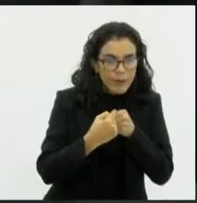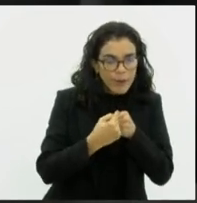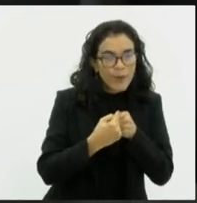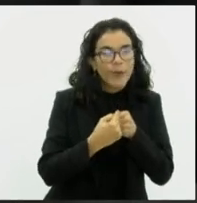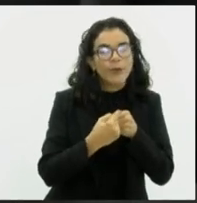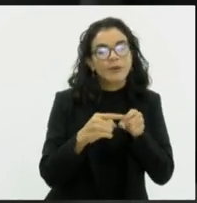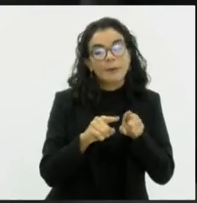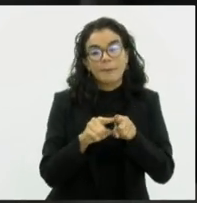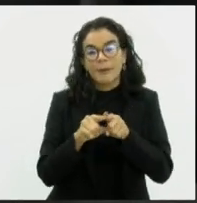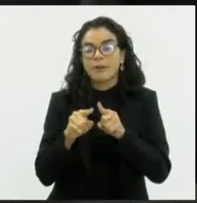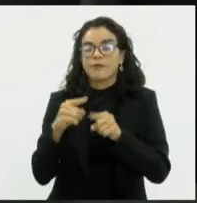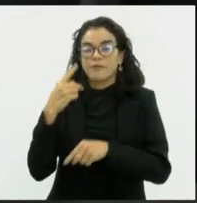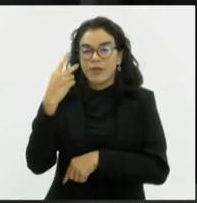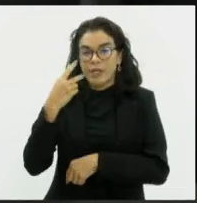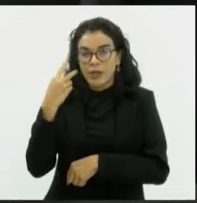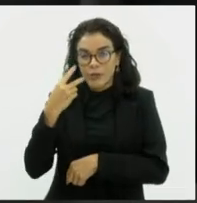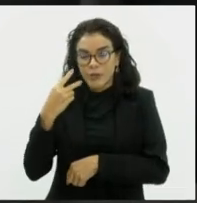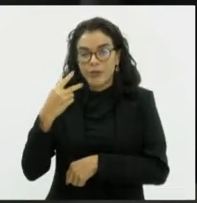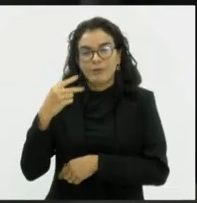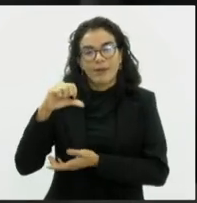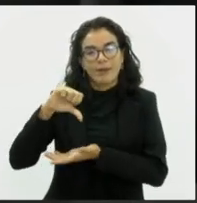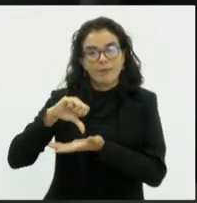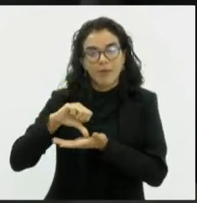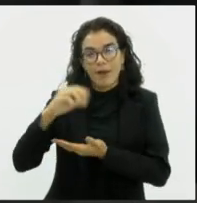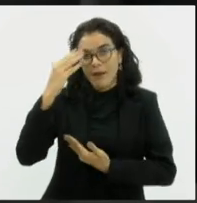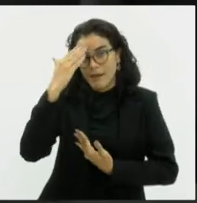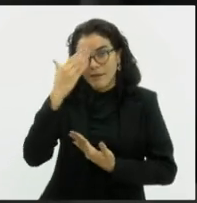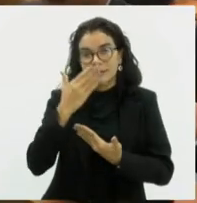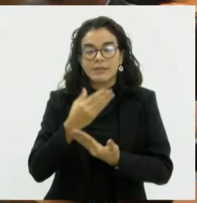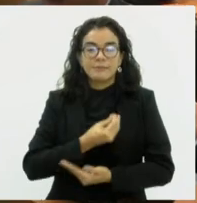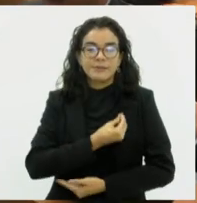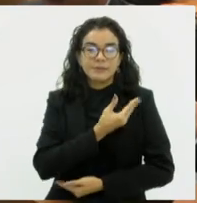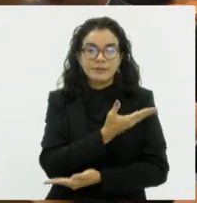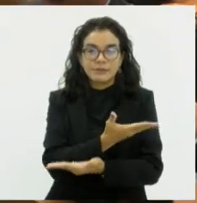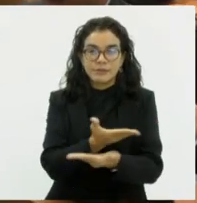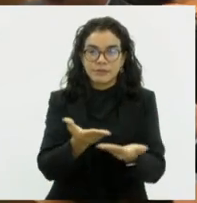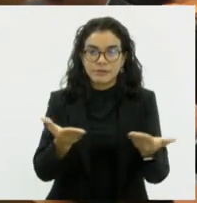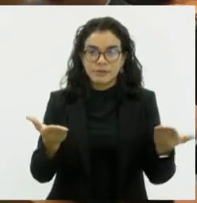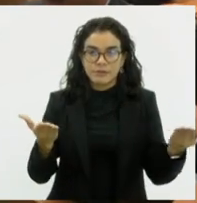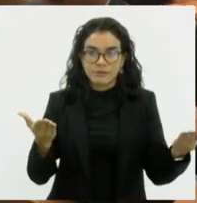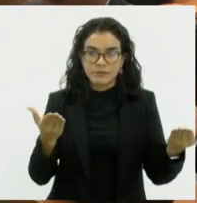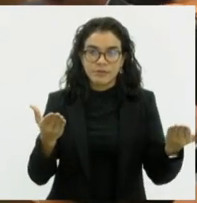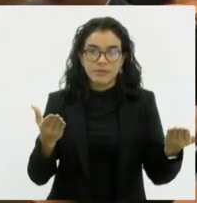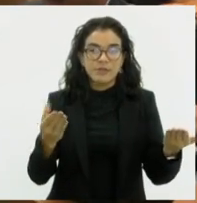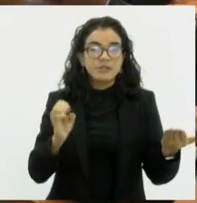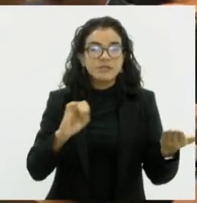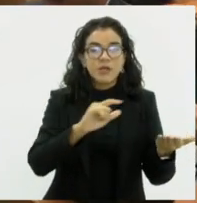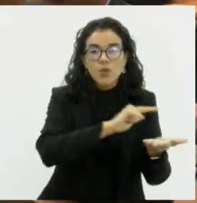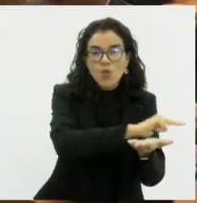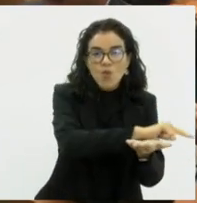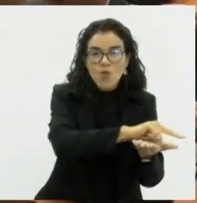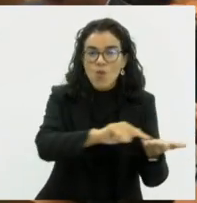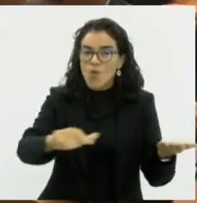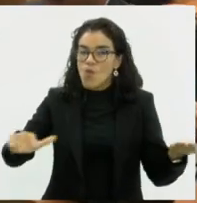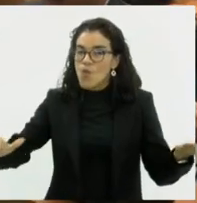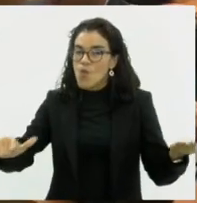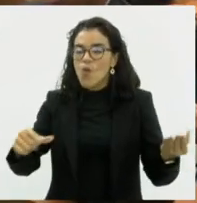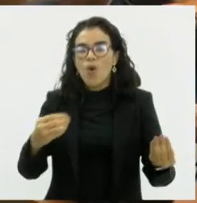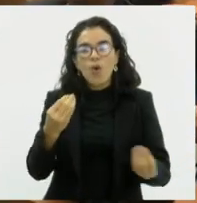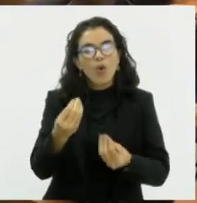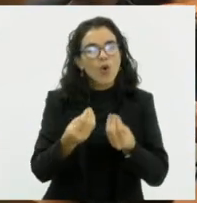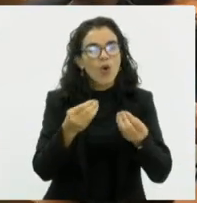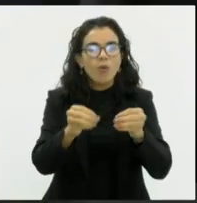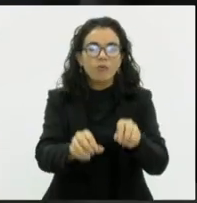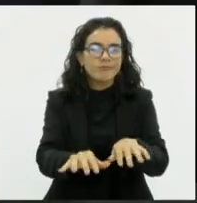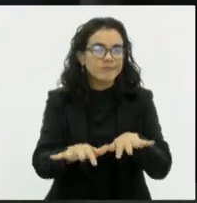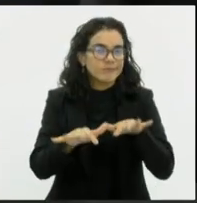E, como sendo repetitivo, agradecer a presença de todos vocês, que sem vocês aqui nós não teríamos esse plenário